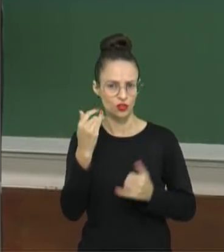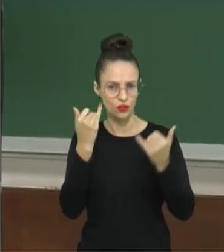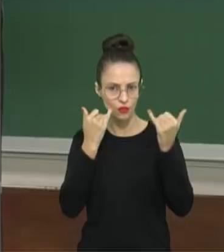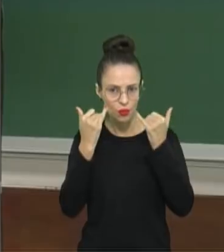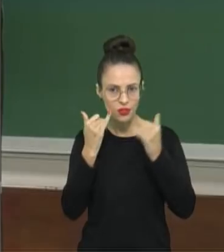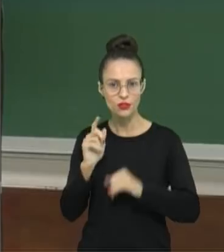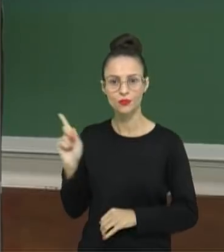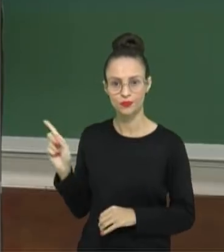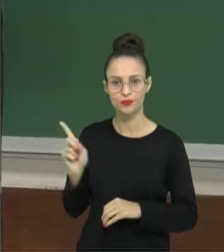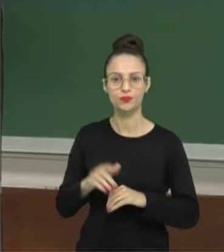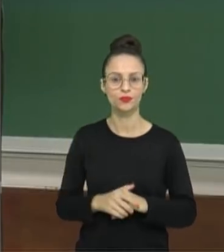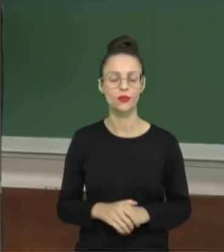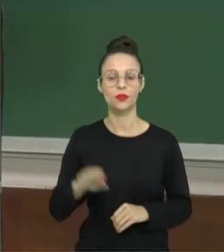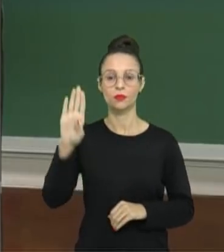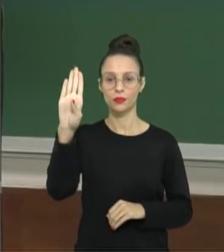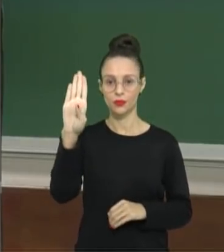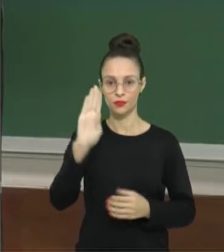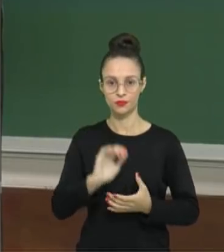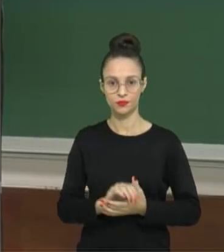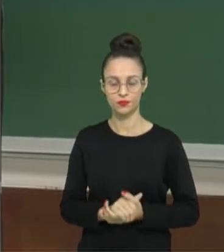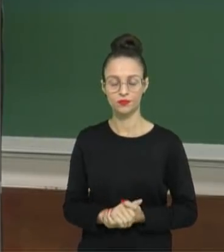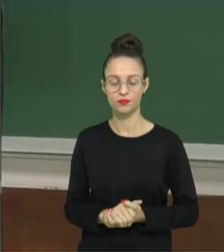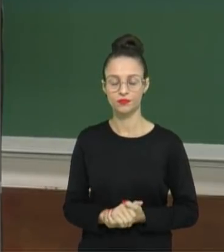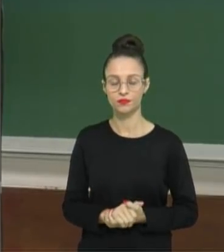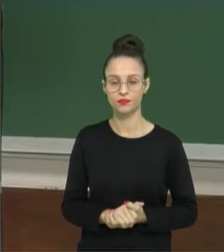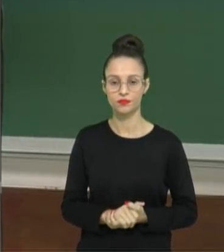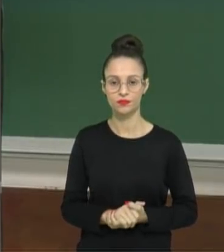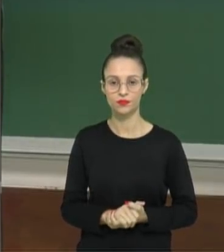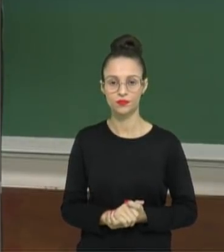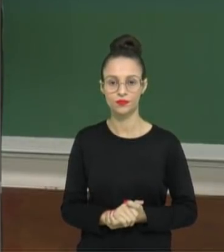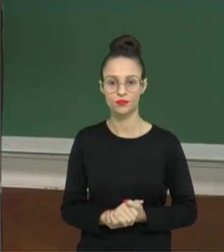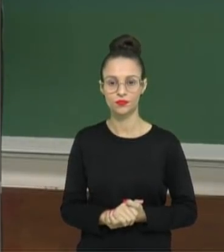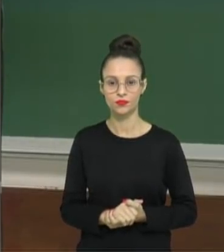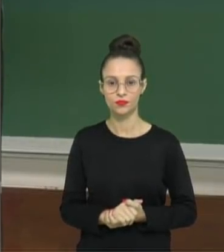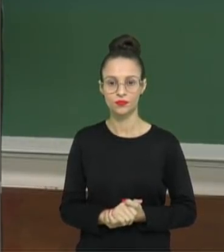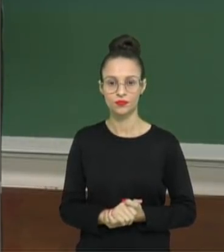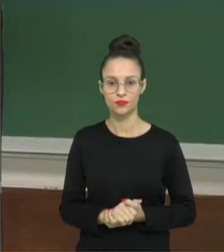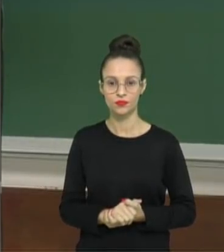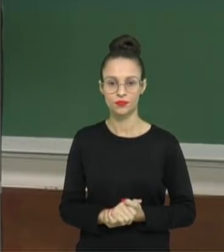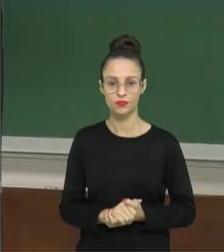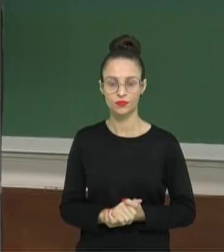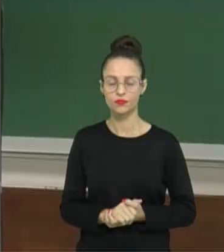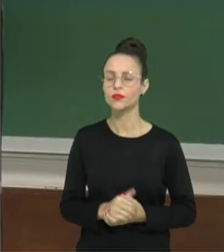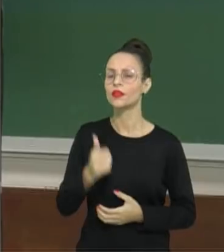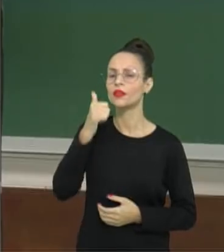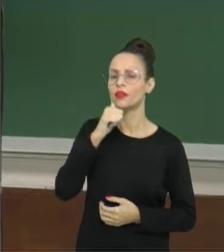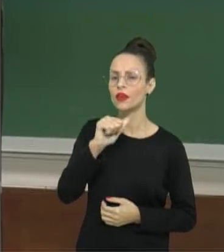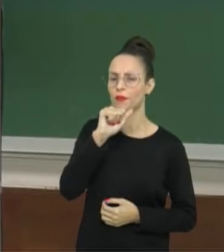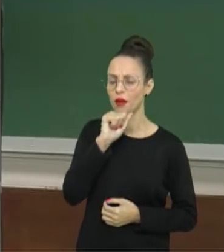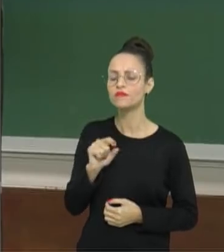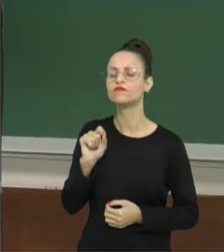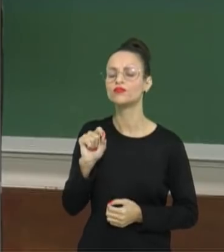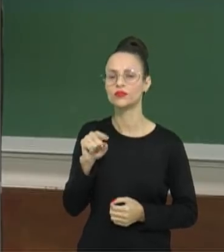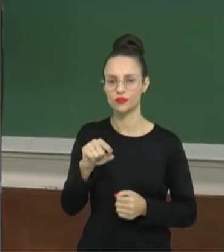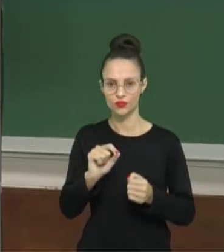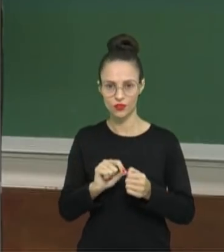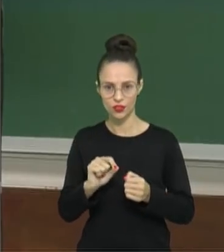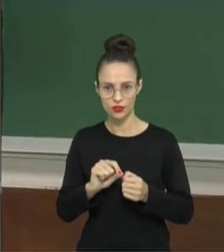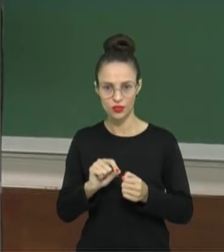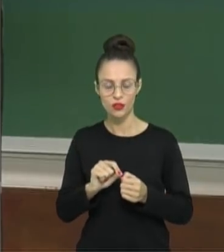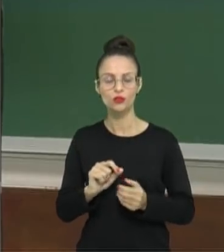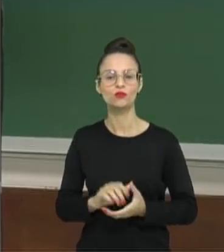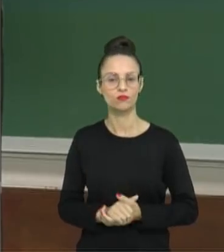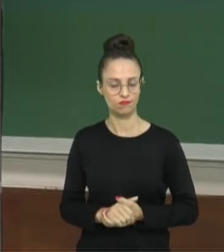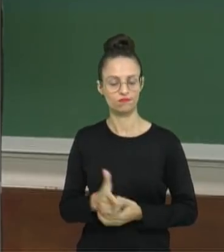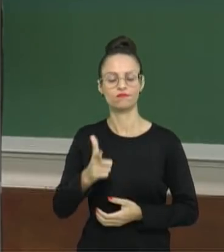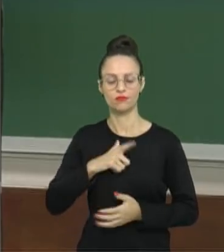aqui. Letra B. What is the mother doing? E a mãe, o que ela está fazendo? Temos